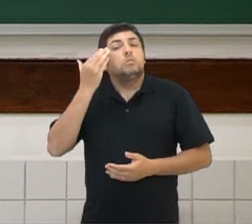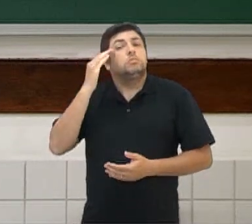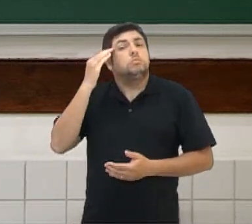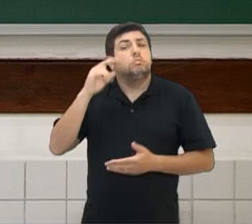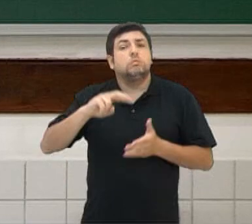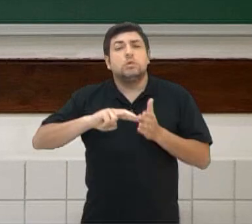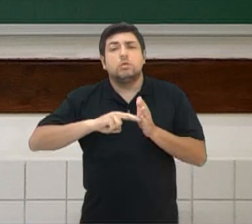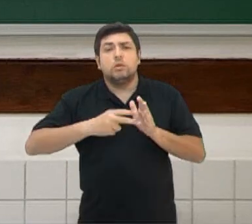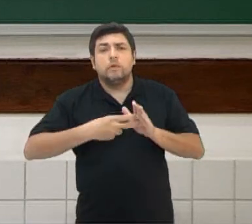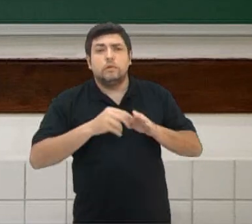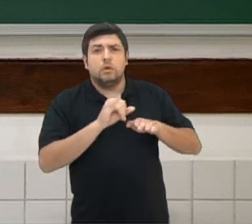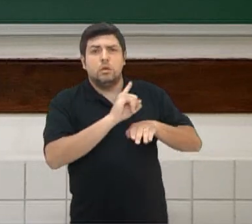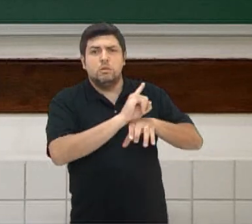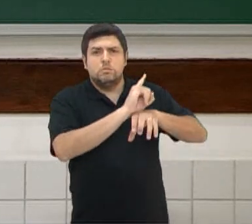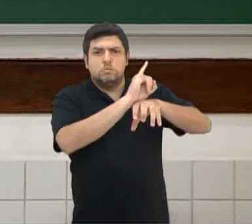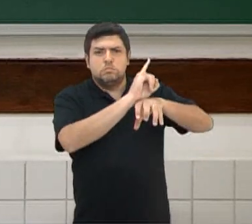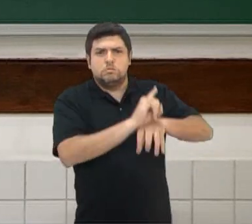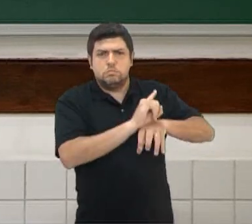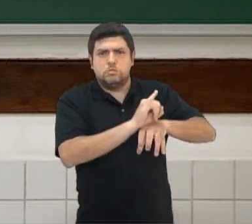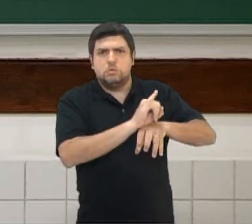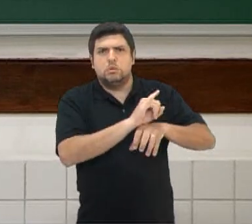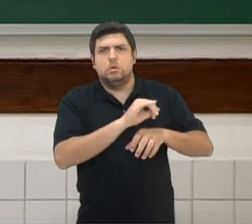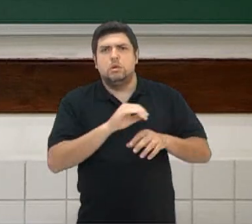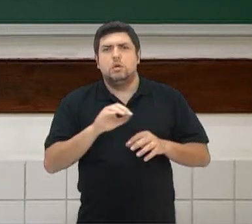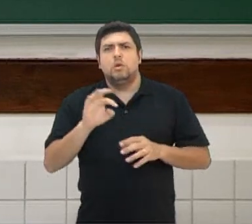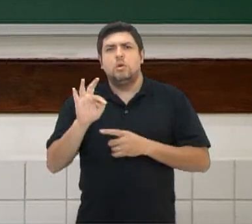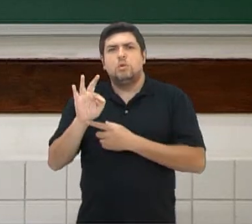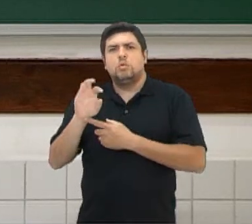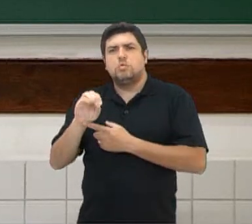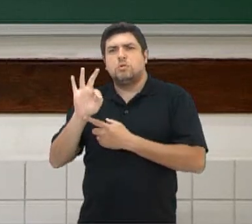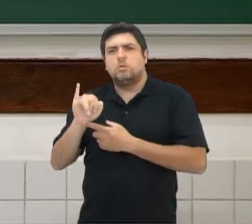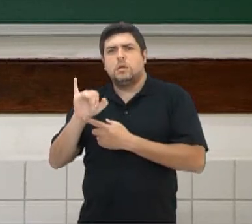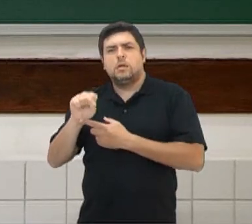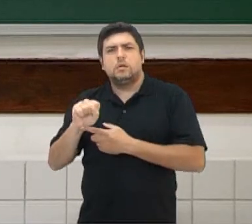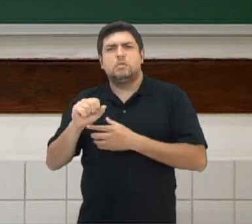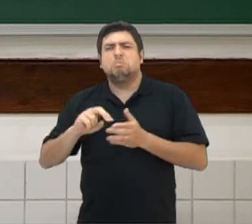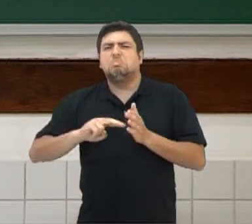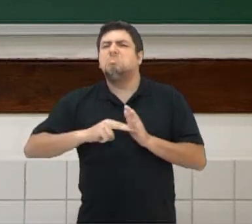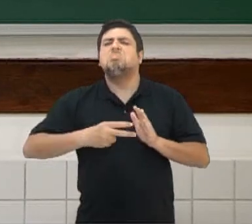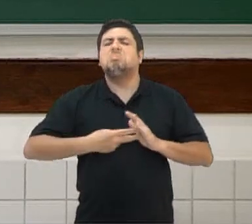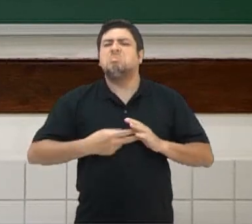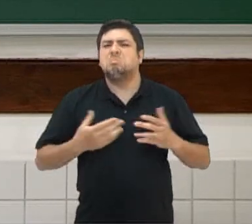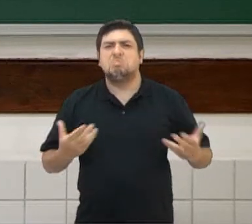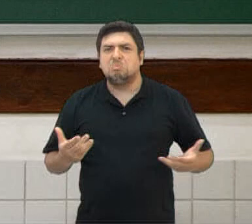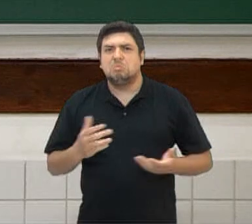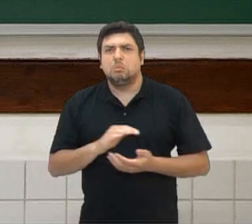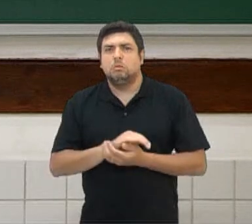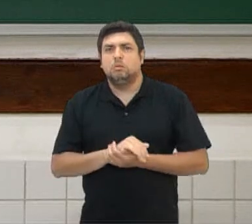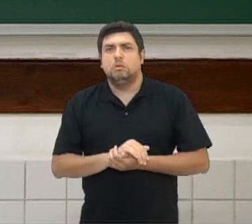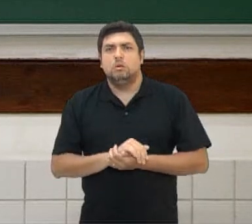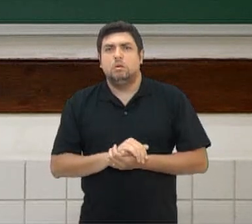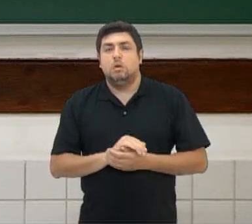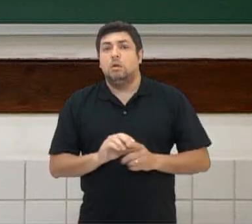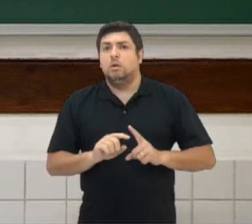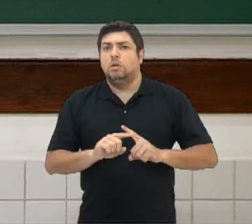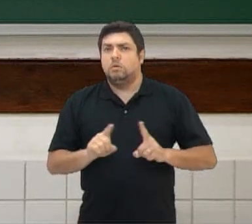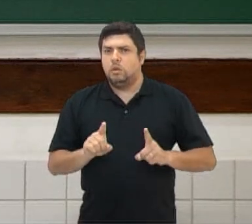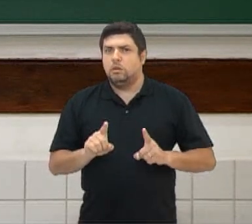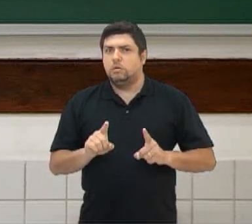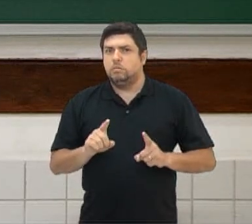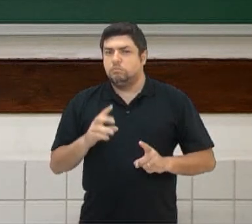o nome ele não diz muita coisa, instituições totais, o que são essas instituições totais, mas